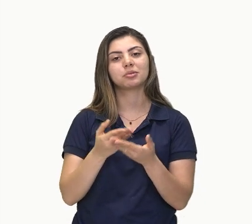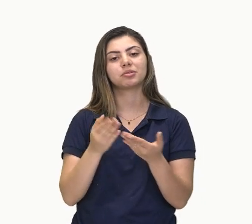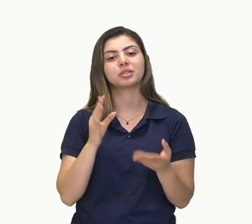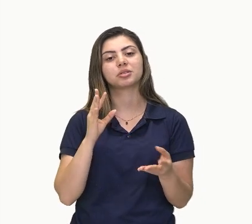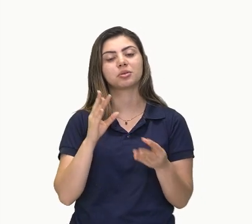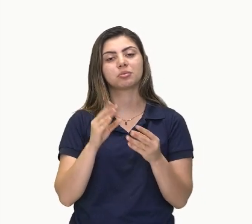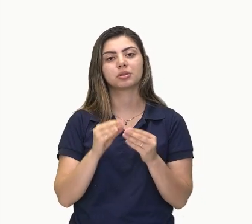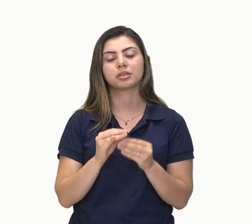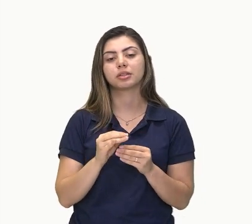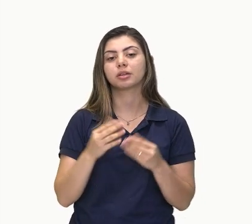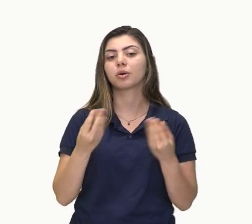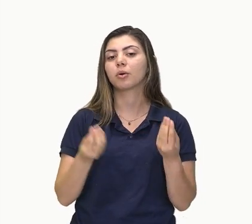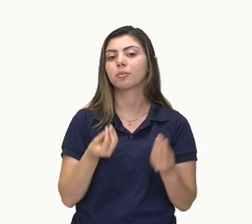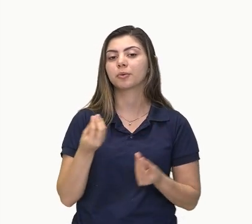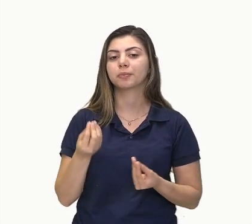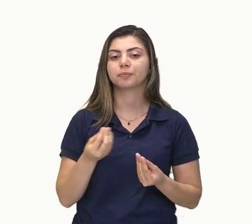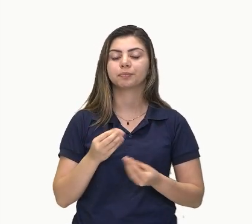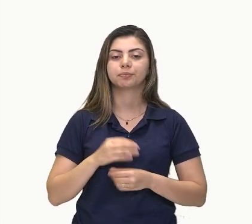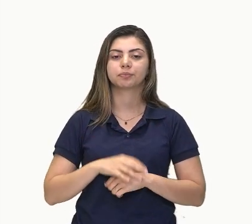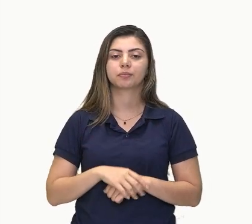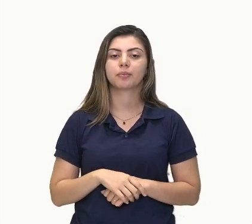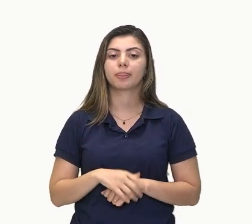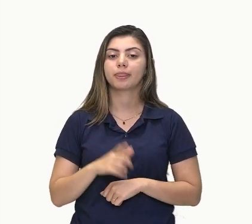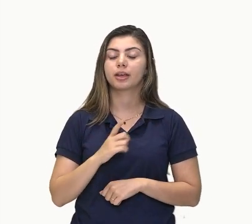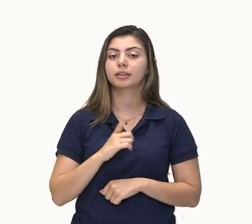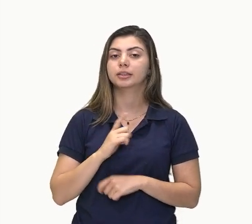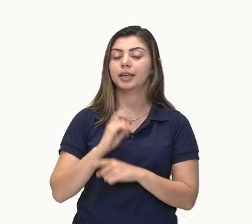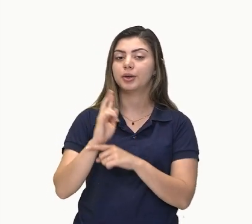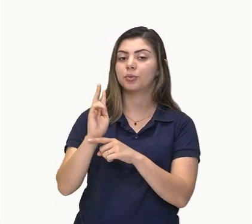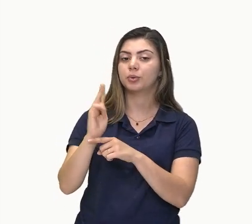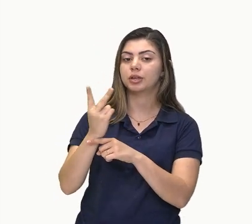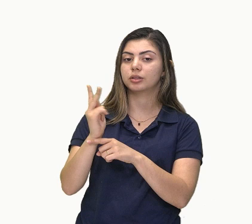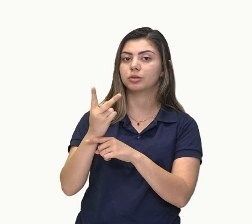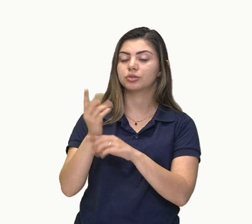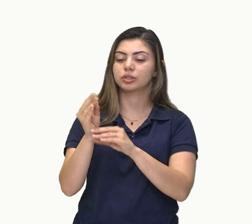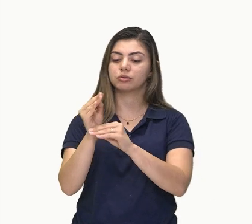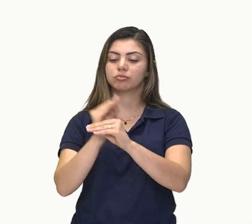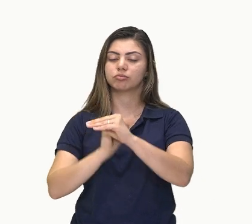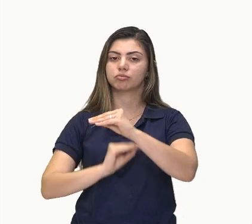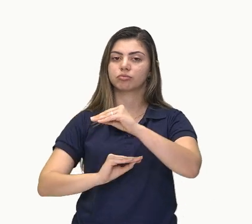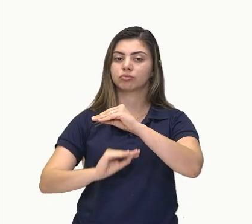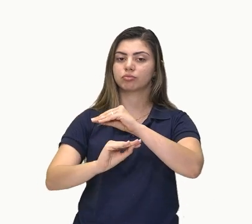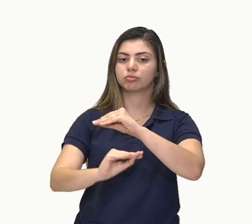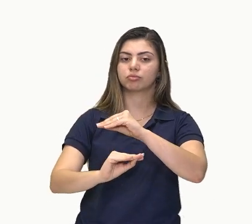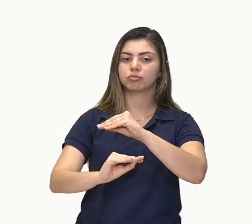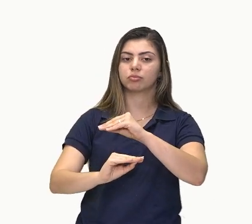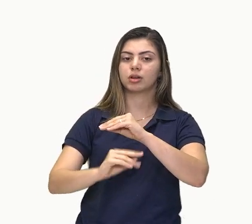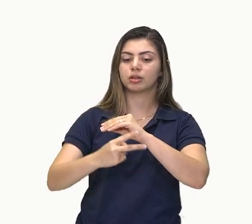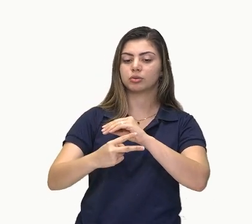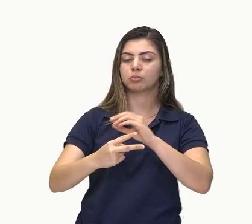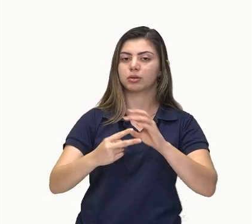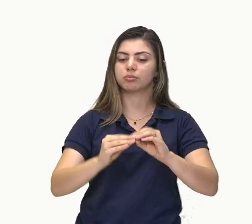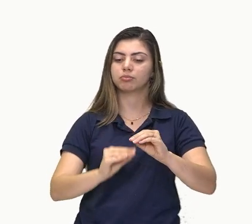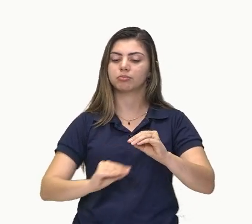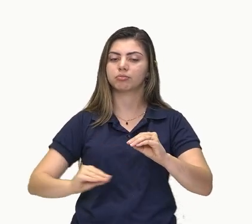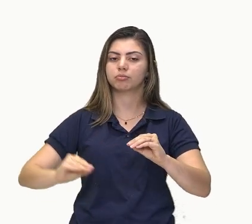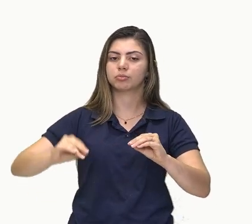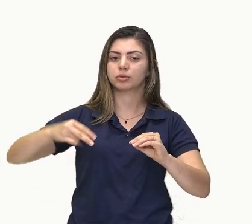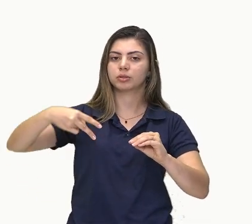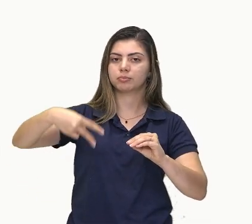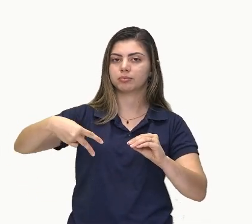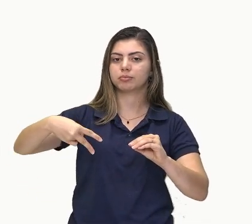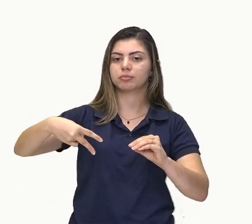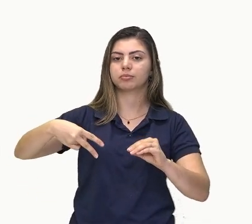o que a gente vai ter? A gente vai ter esse hidrogênio descendo para cá e essa dupla vindo para cá.